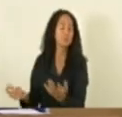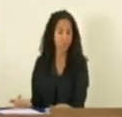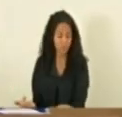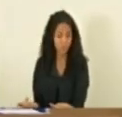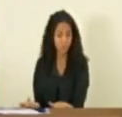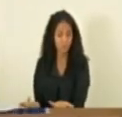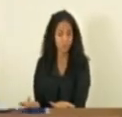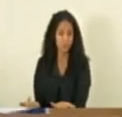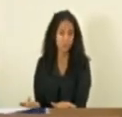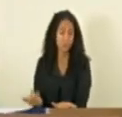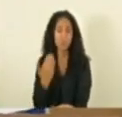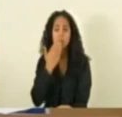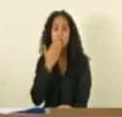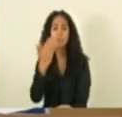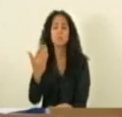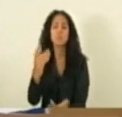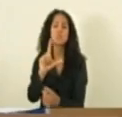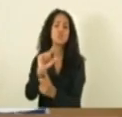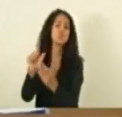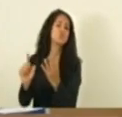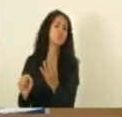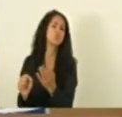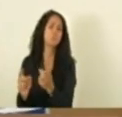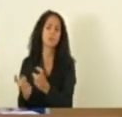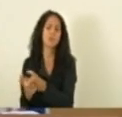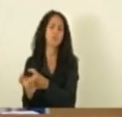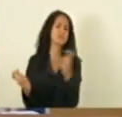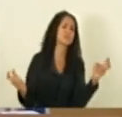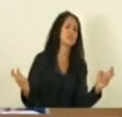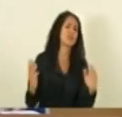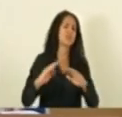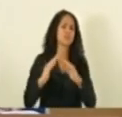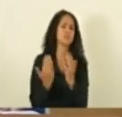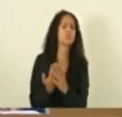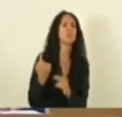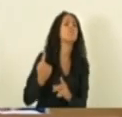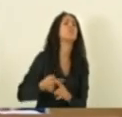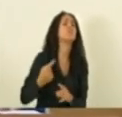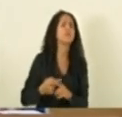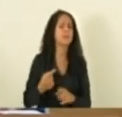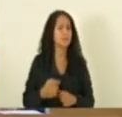essa criança pediu simplesmente para sair da escola.